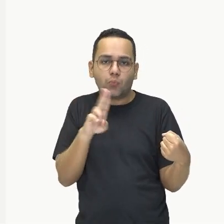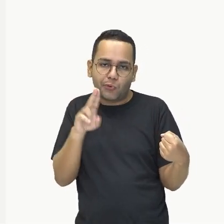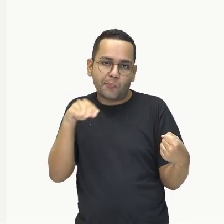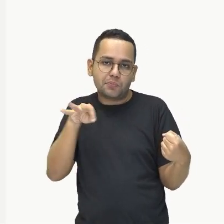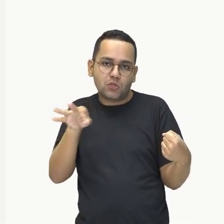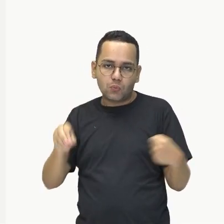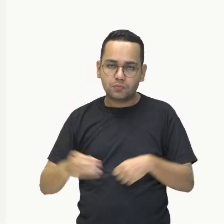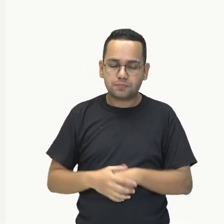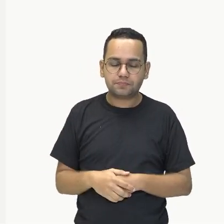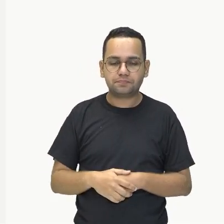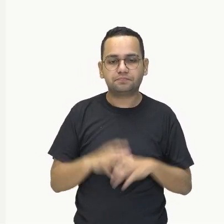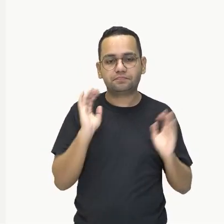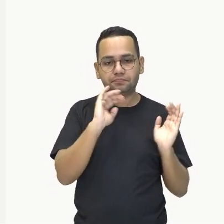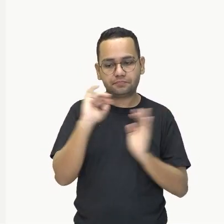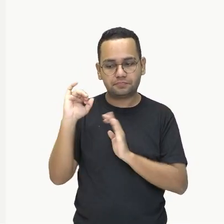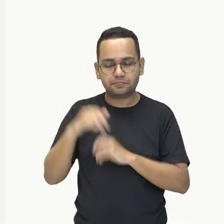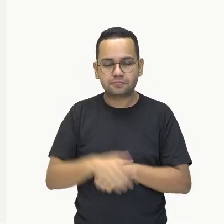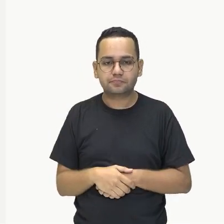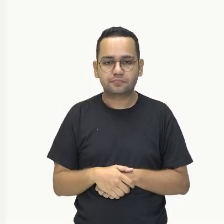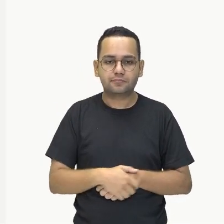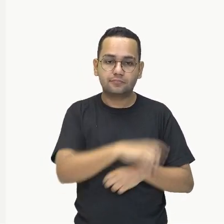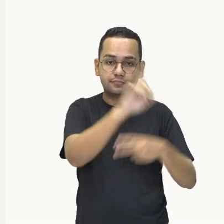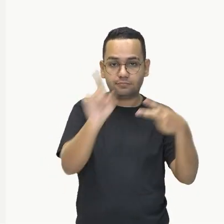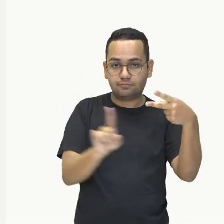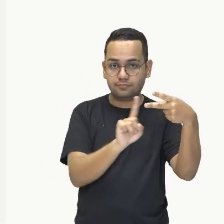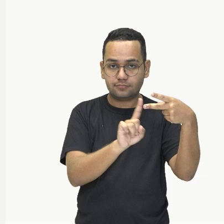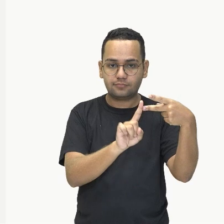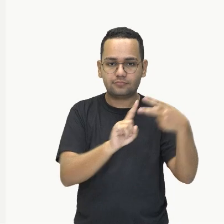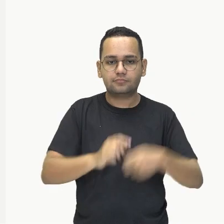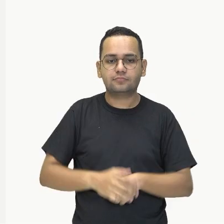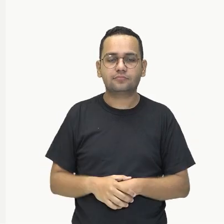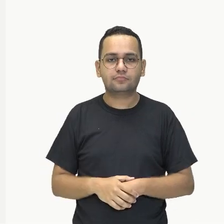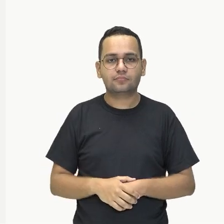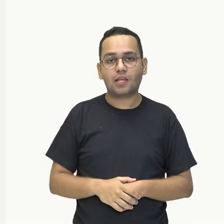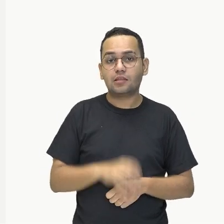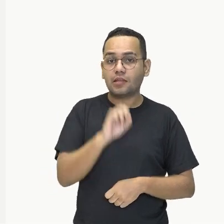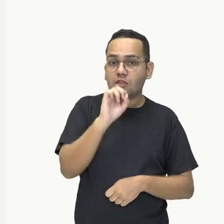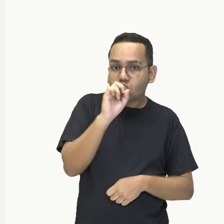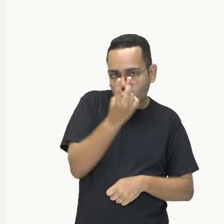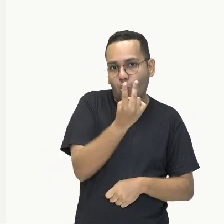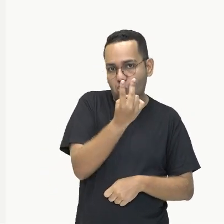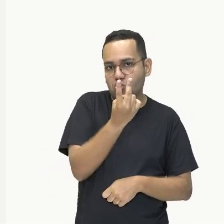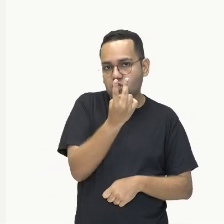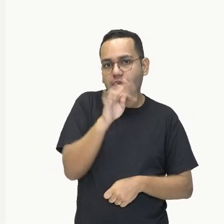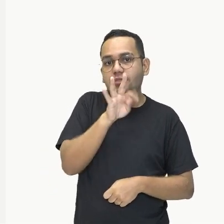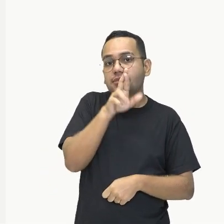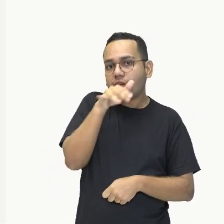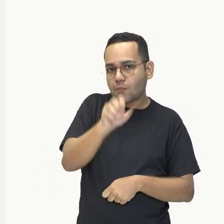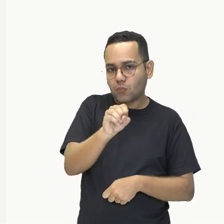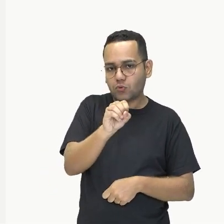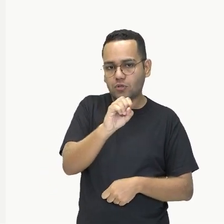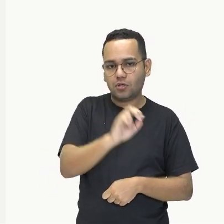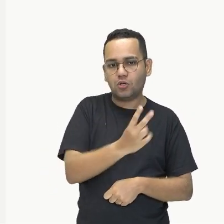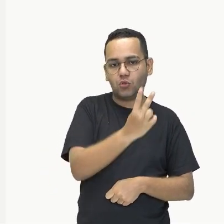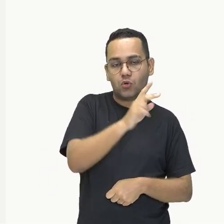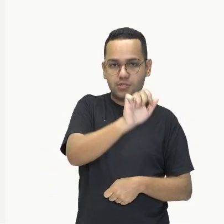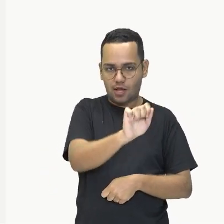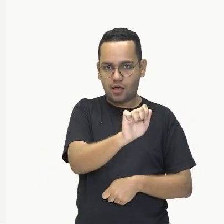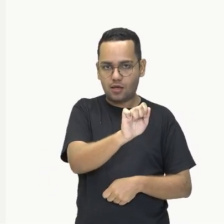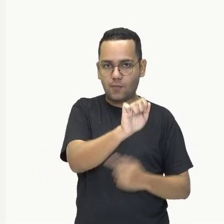aqui o nosso segundo exemplo, ó, 2 termos. Meu primeiro termo,